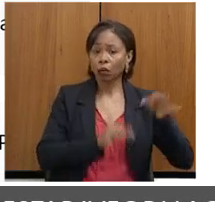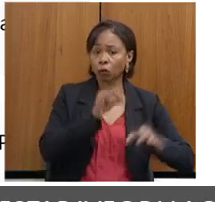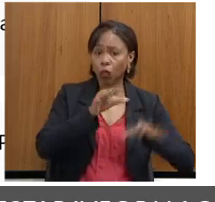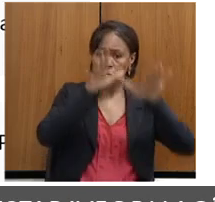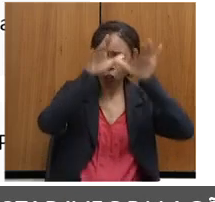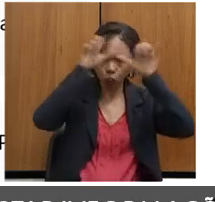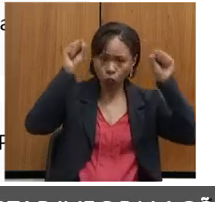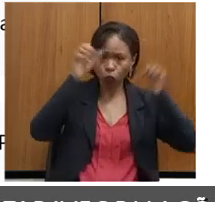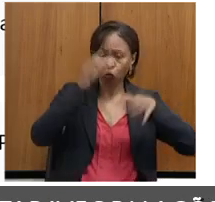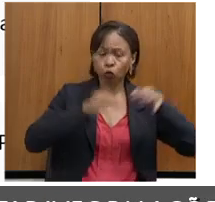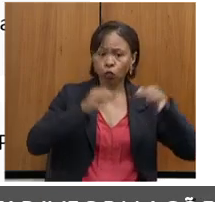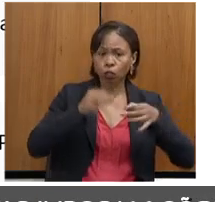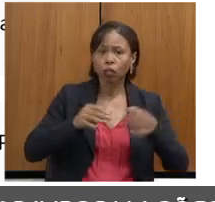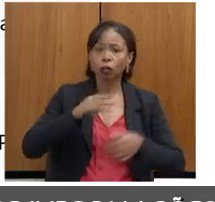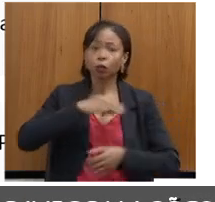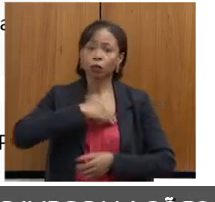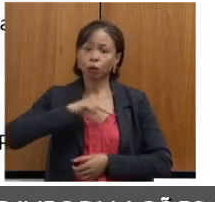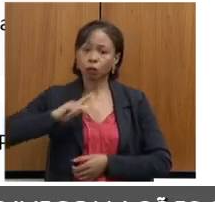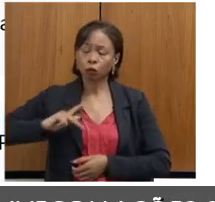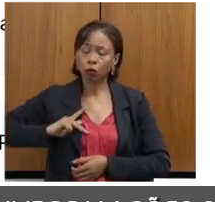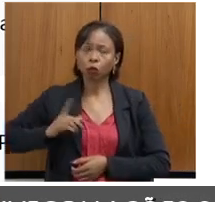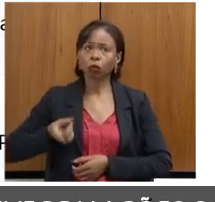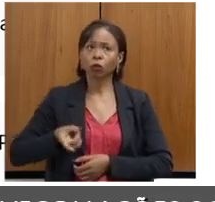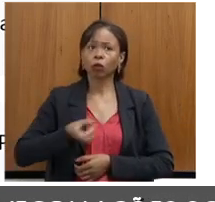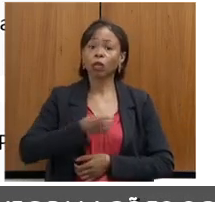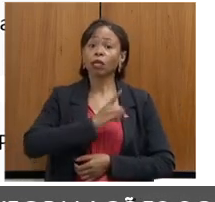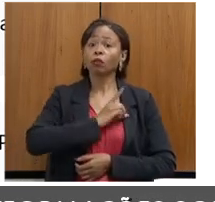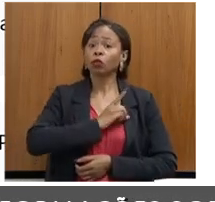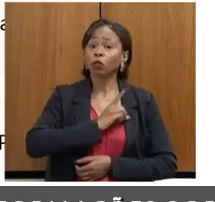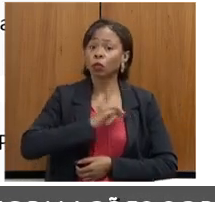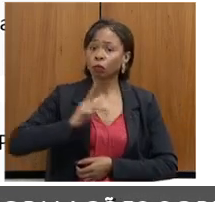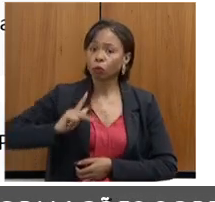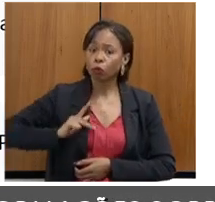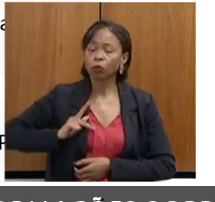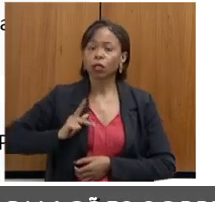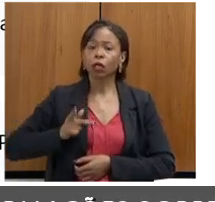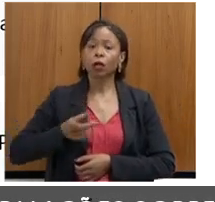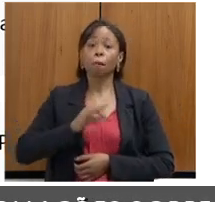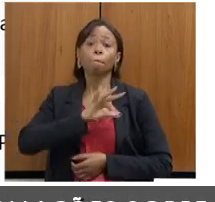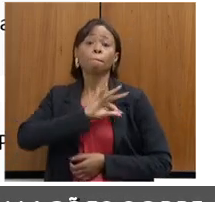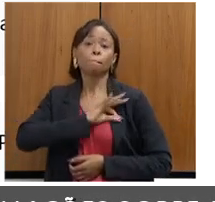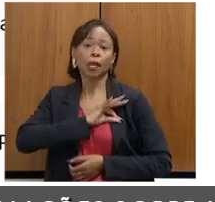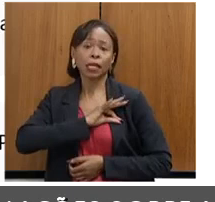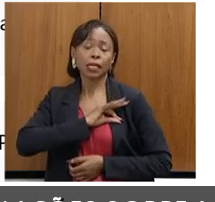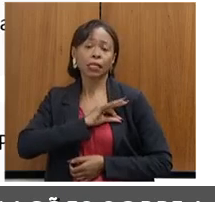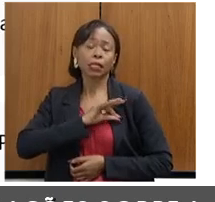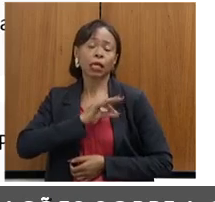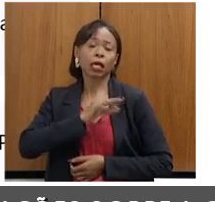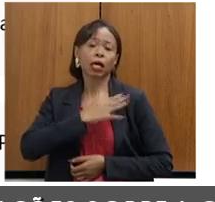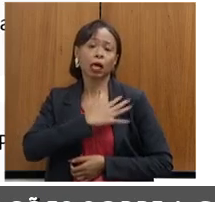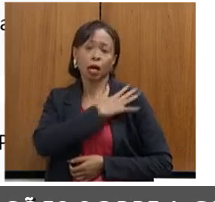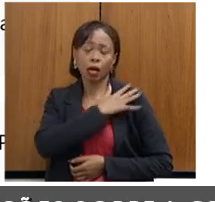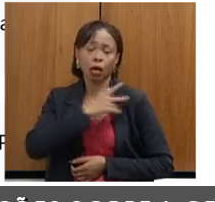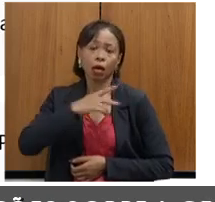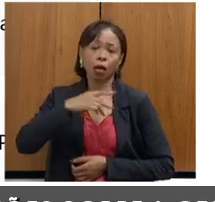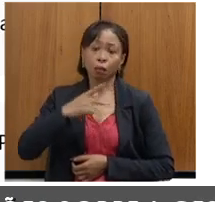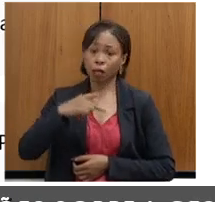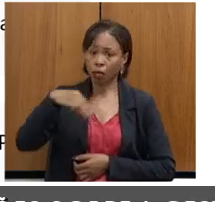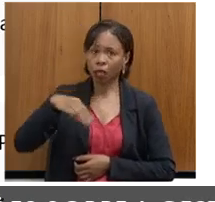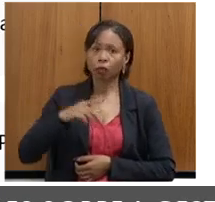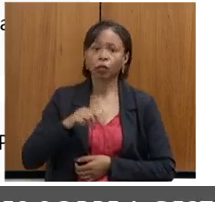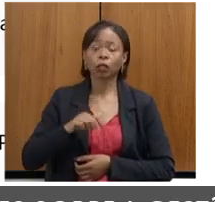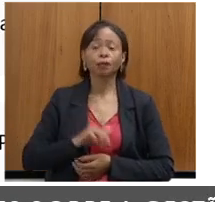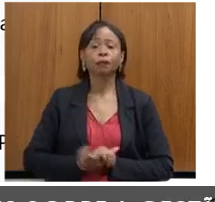Ministério Público Defensoria Pública Polícia Militar Aqui ontem na sede da procuradoria-geral de justiça